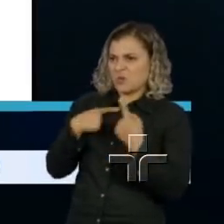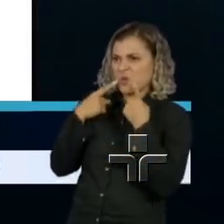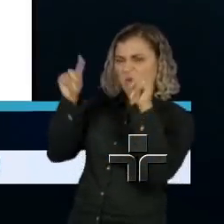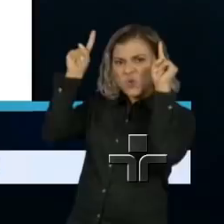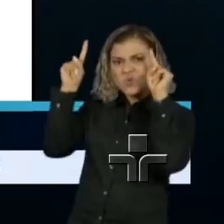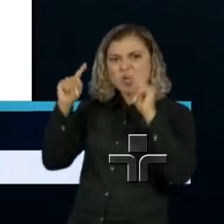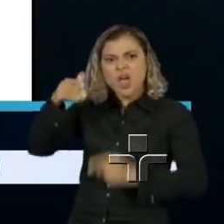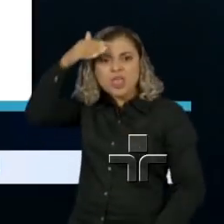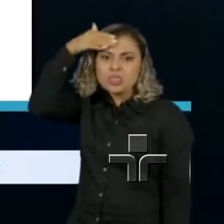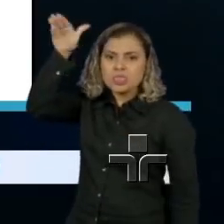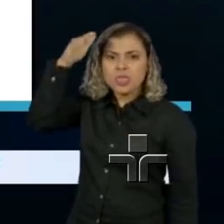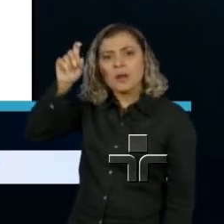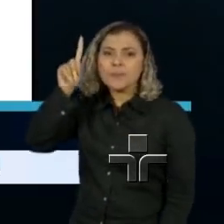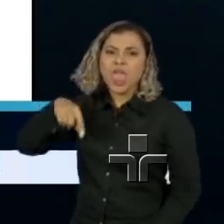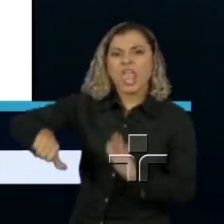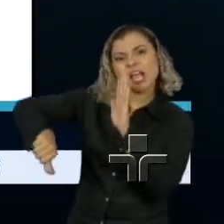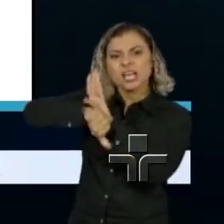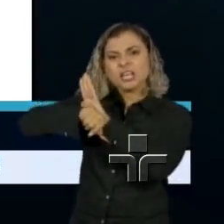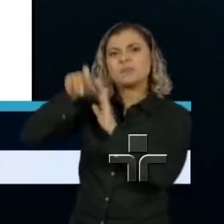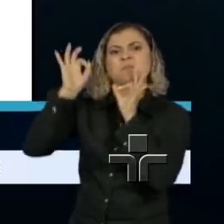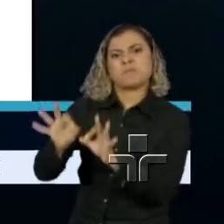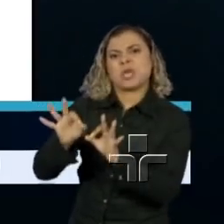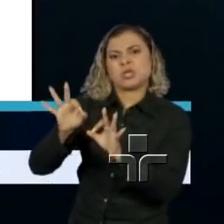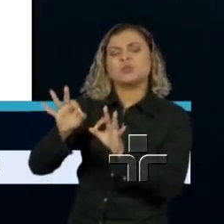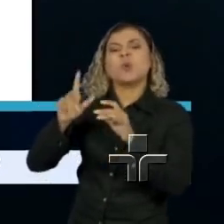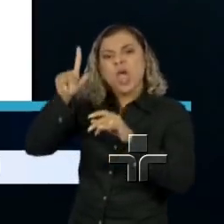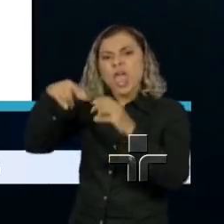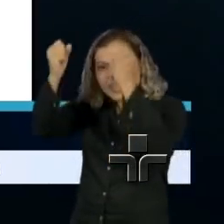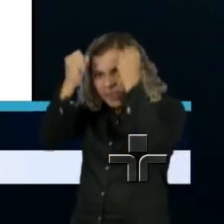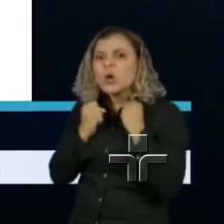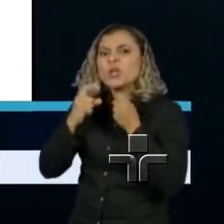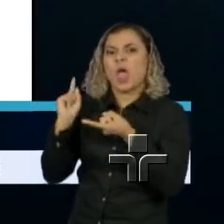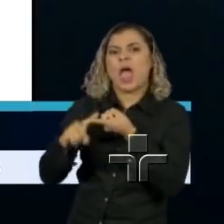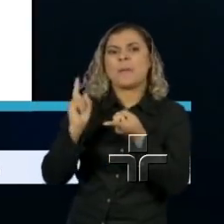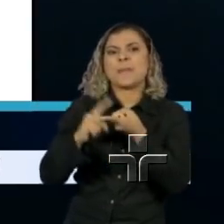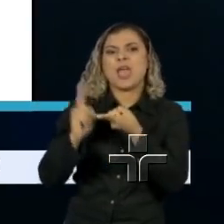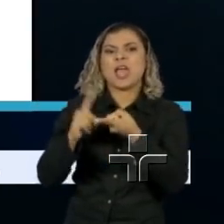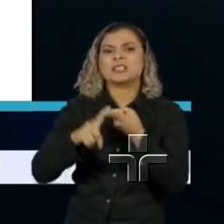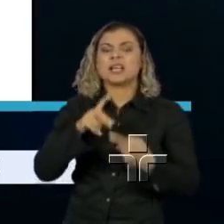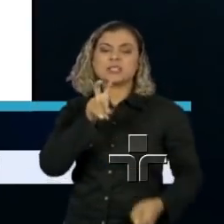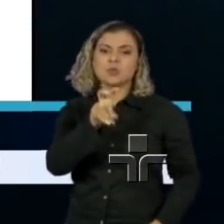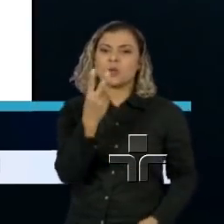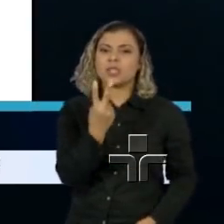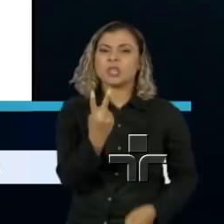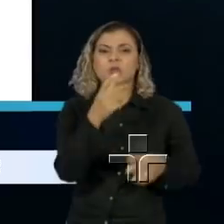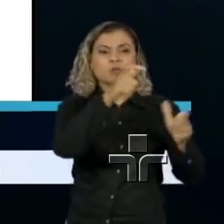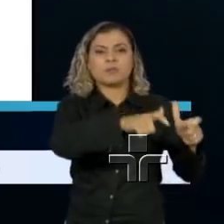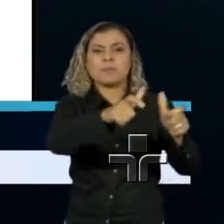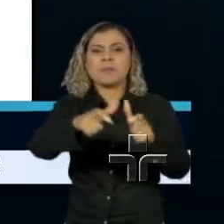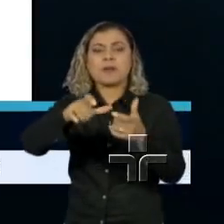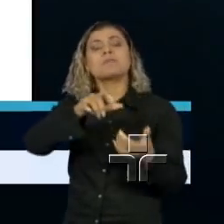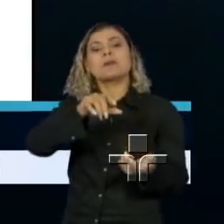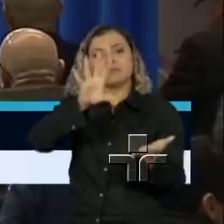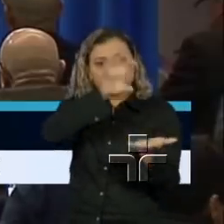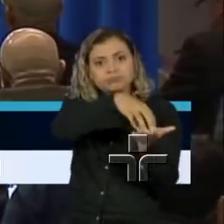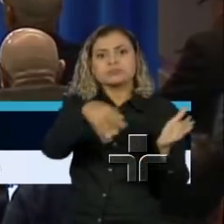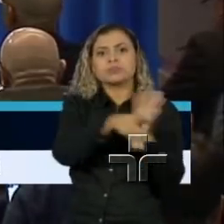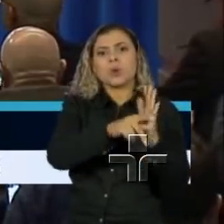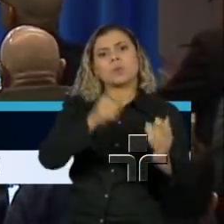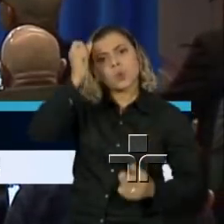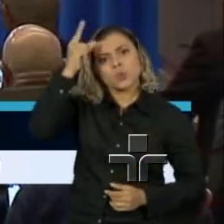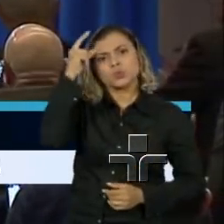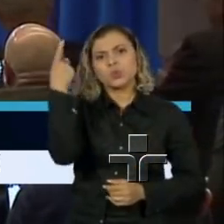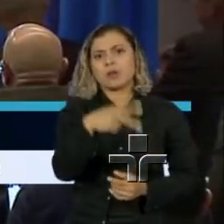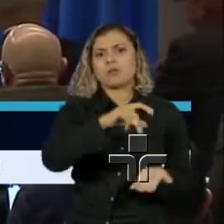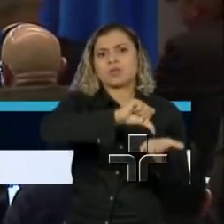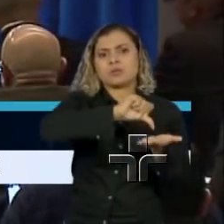que Donald Trump é um criminoso de guerra e terrorista por ameaçar atacar 52 patrimônios culturais do Irã. O secretário